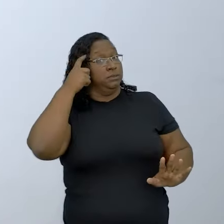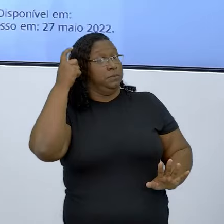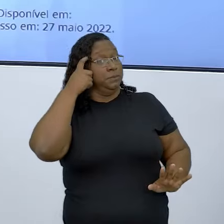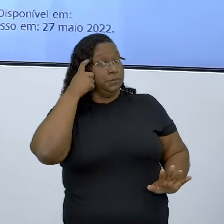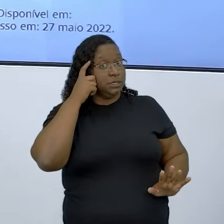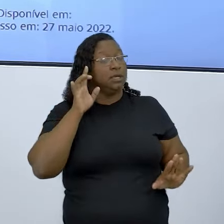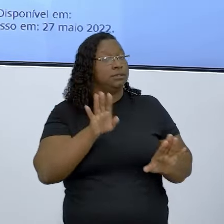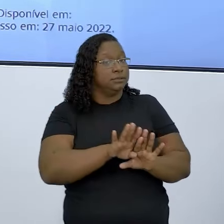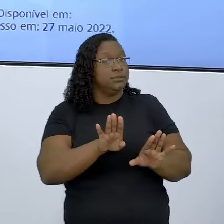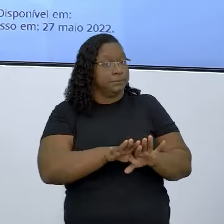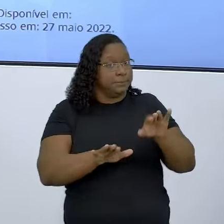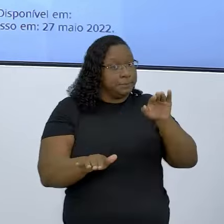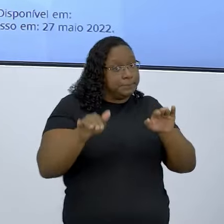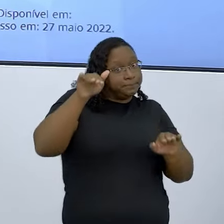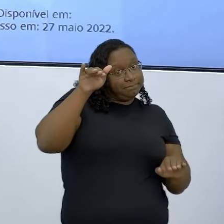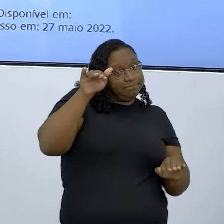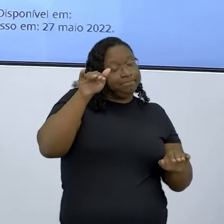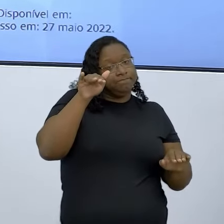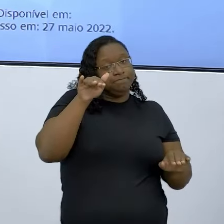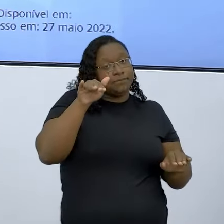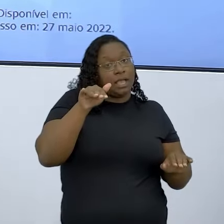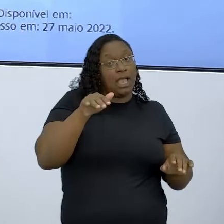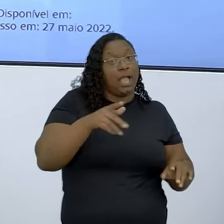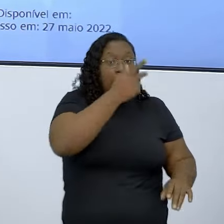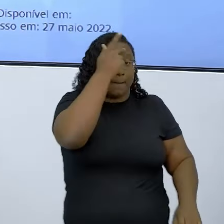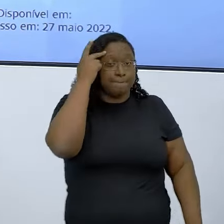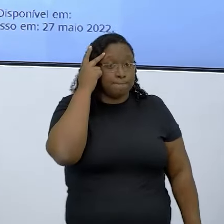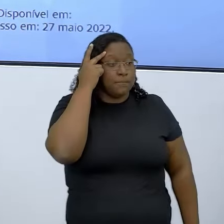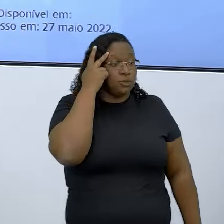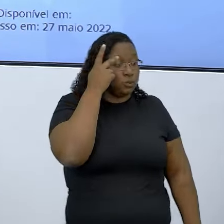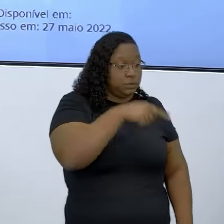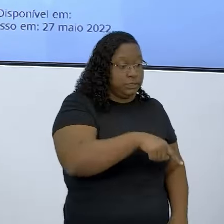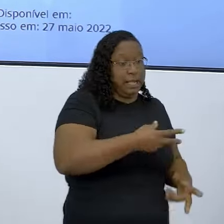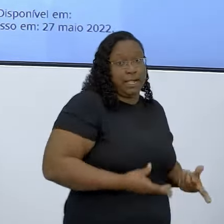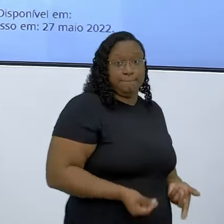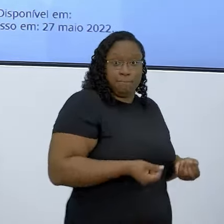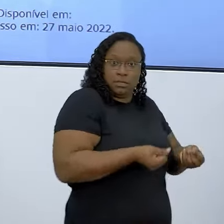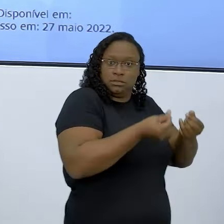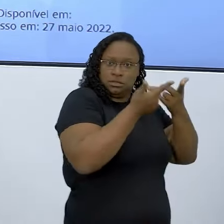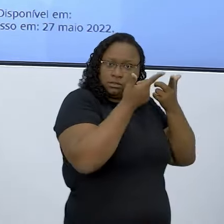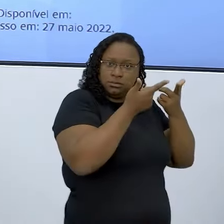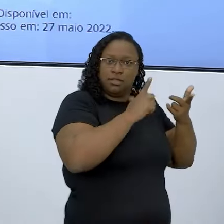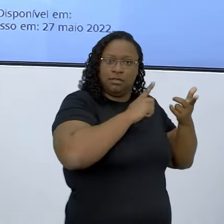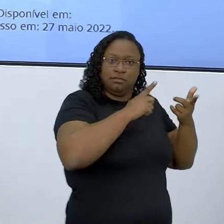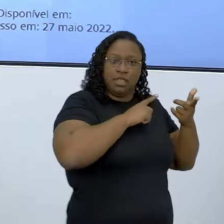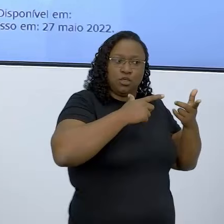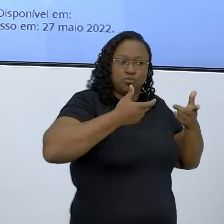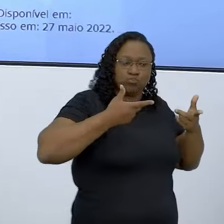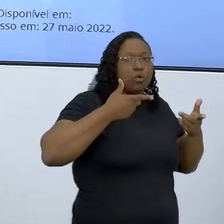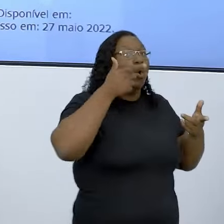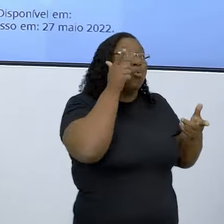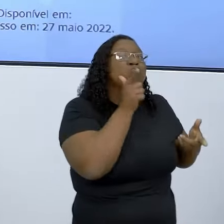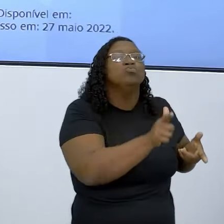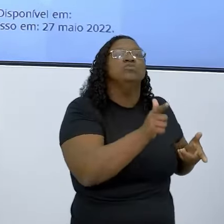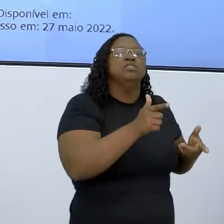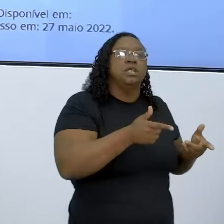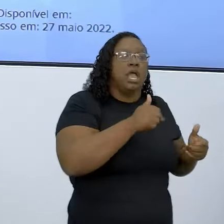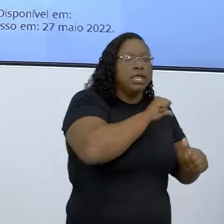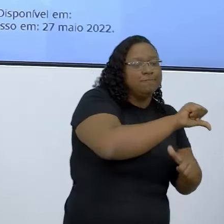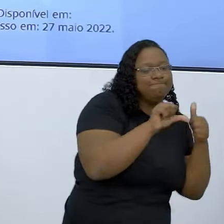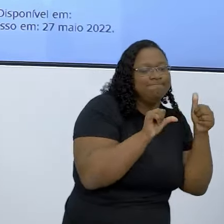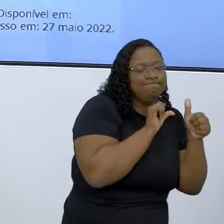hierárquica. Então, muito provavelmente, pessoas mais ricas, elas têm acesso a muito mais possibilidades de contornar